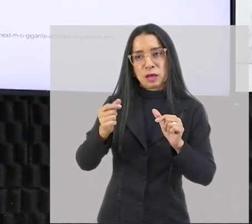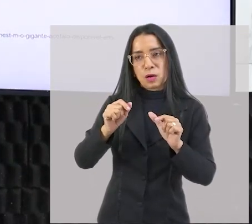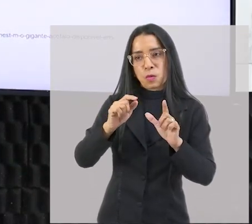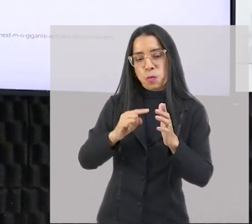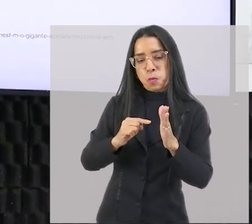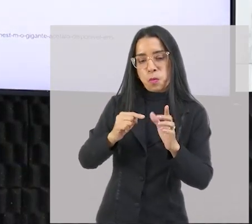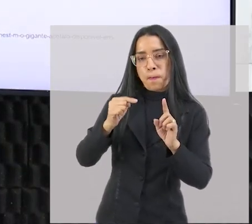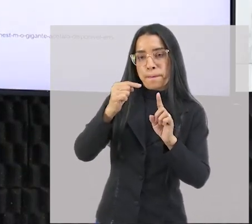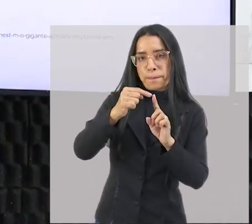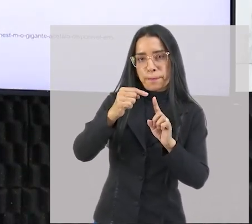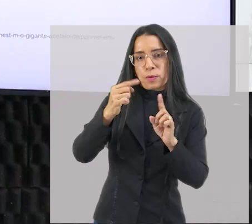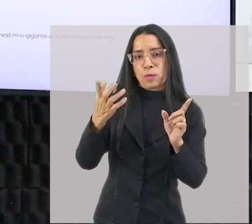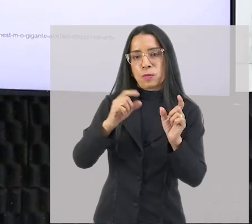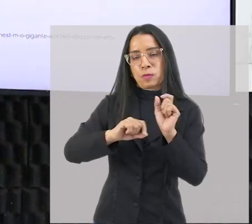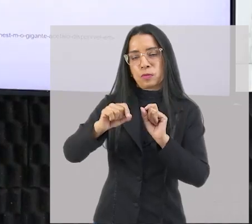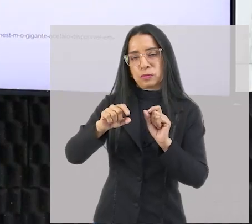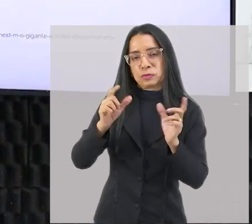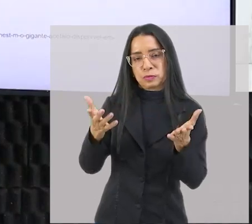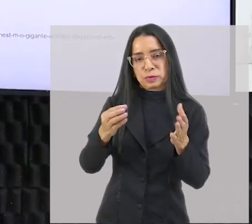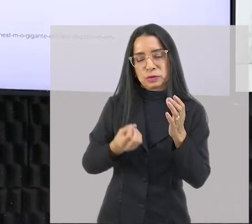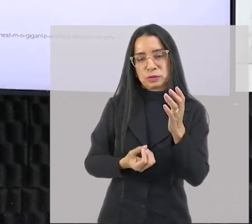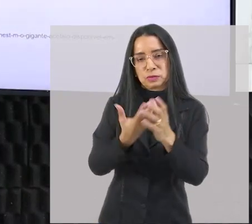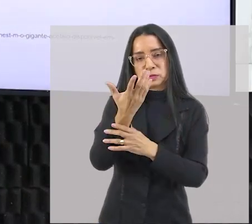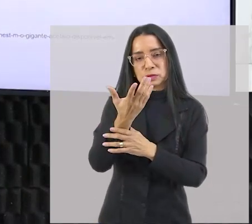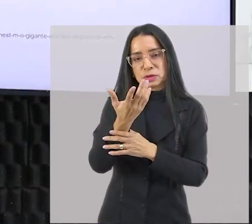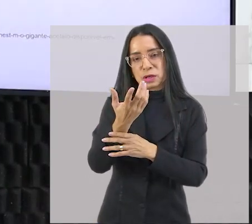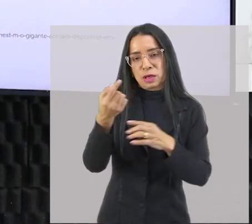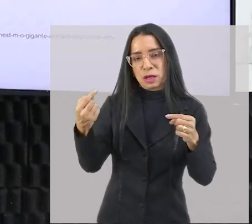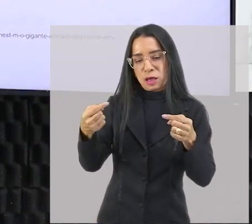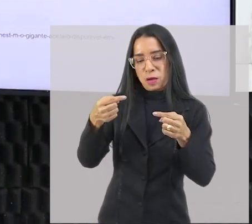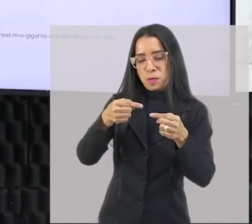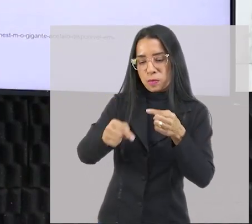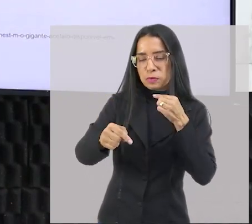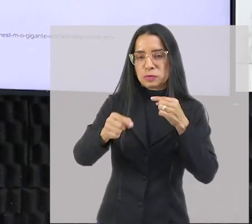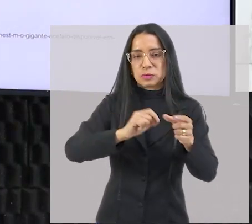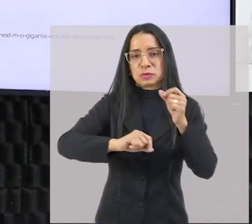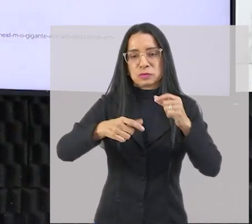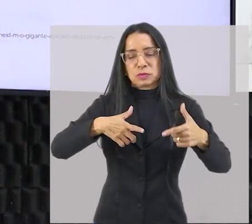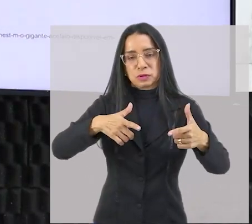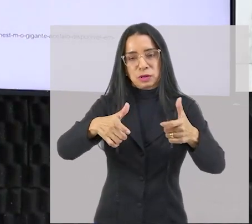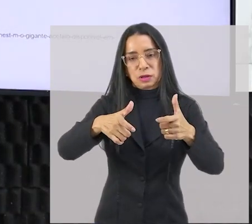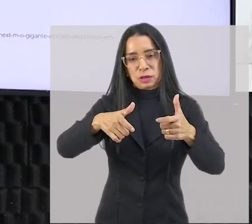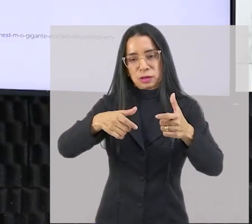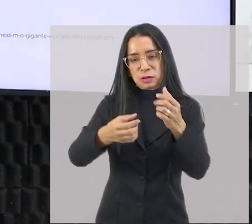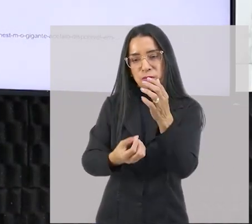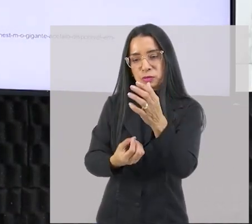surrealismo surgir. Então o dadaísmo, ele bate de frente com a guerra e ele vai gerando